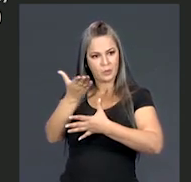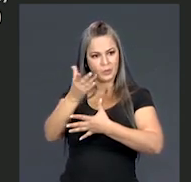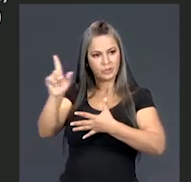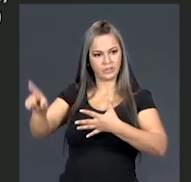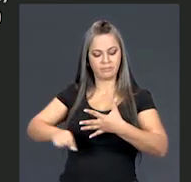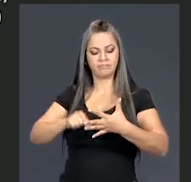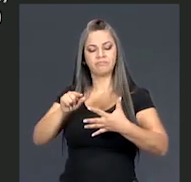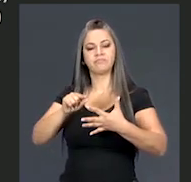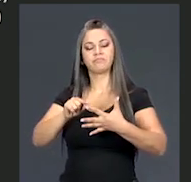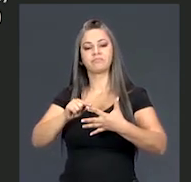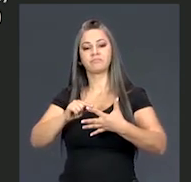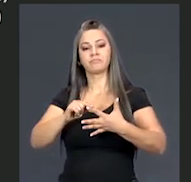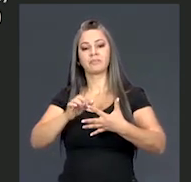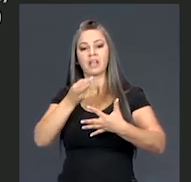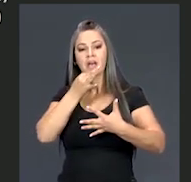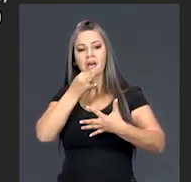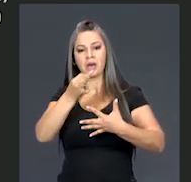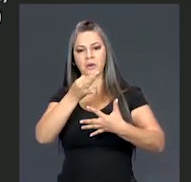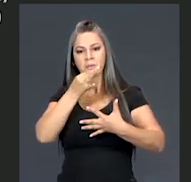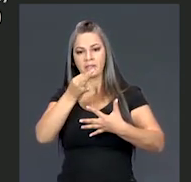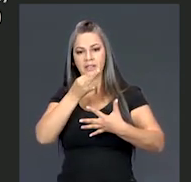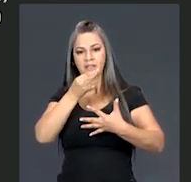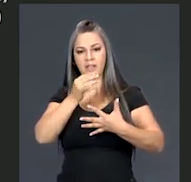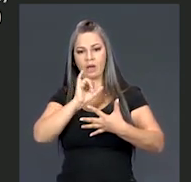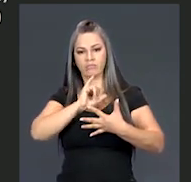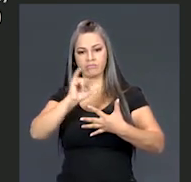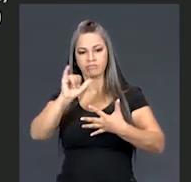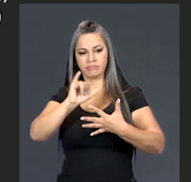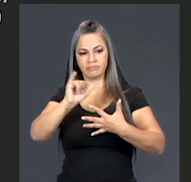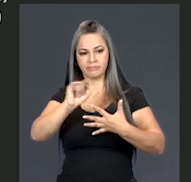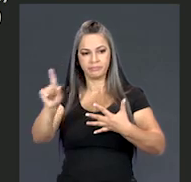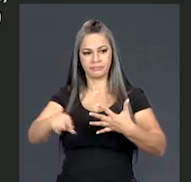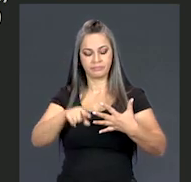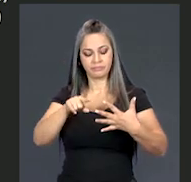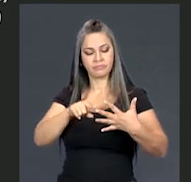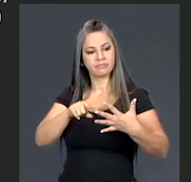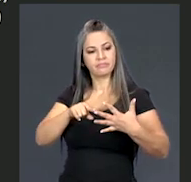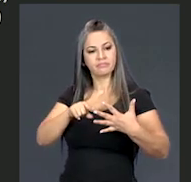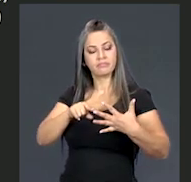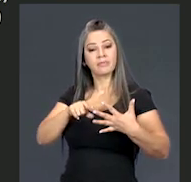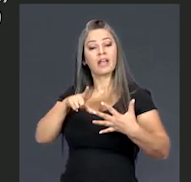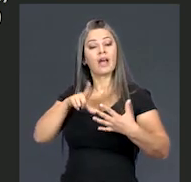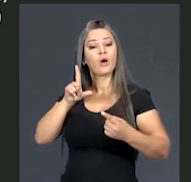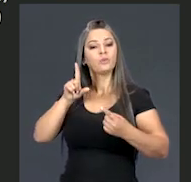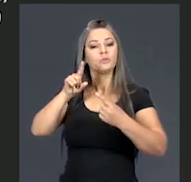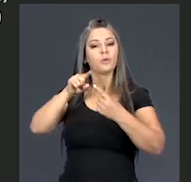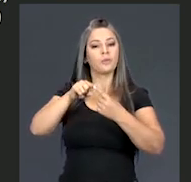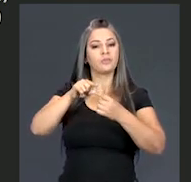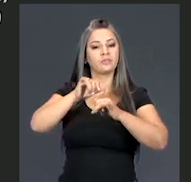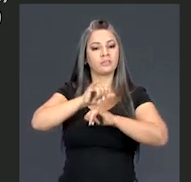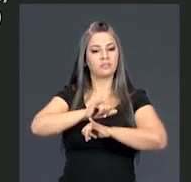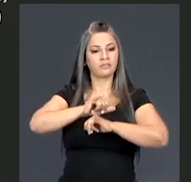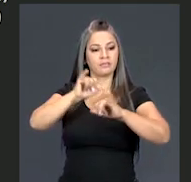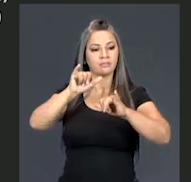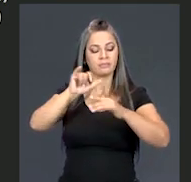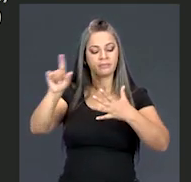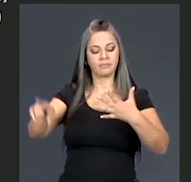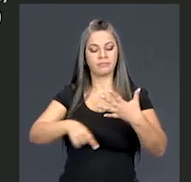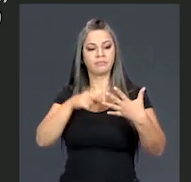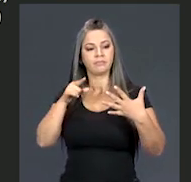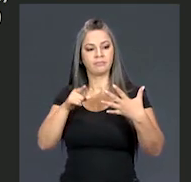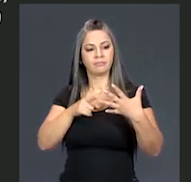Argumentação e notícia. A terceira aula, intencionalidade na publicidade. A quarta